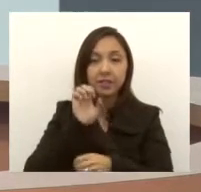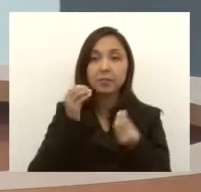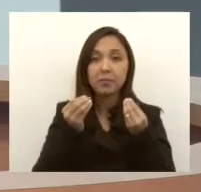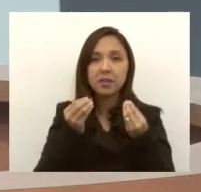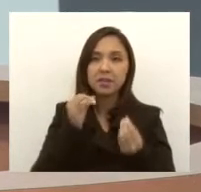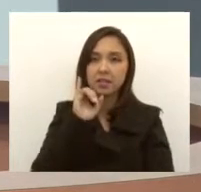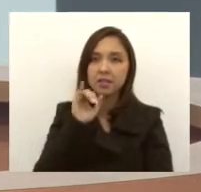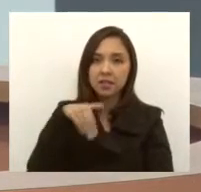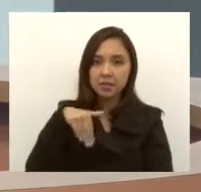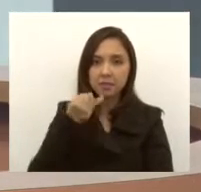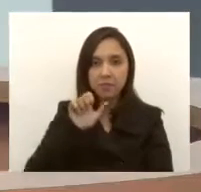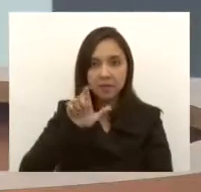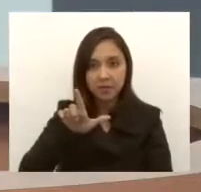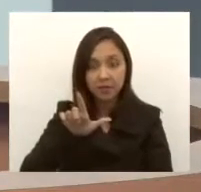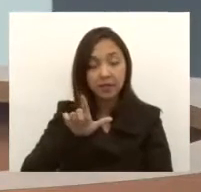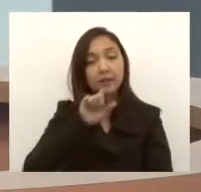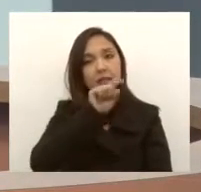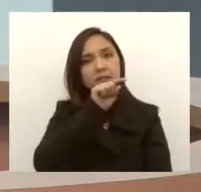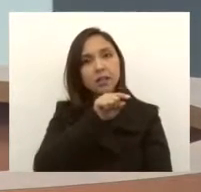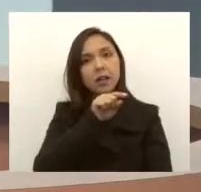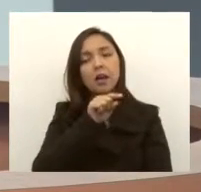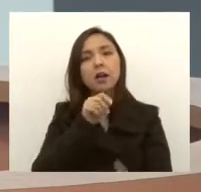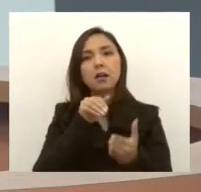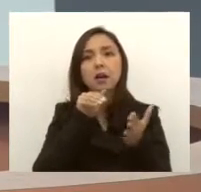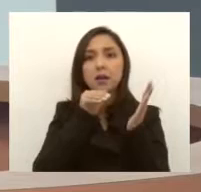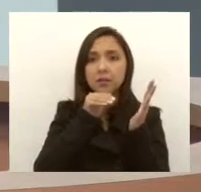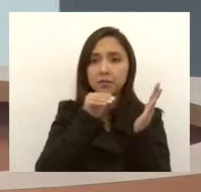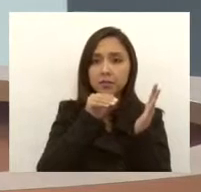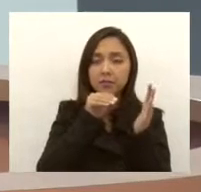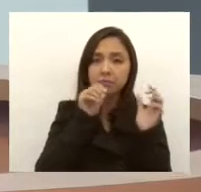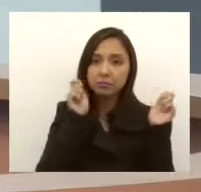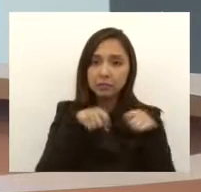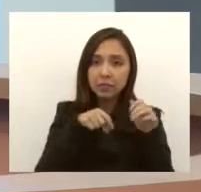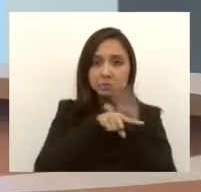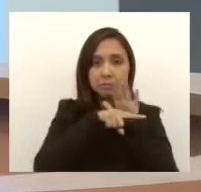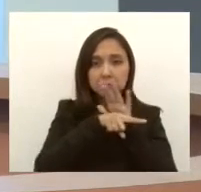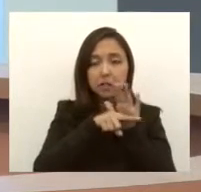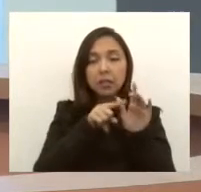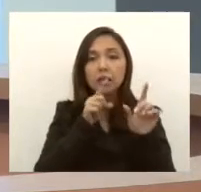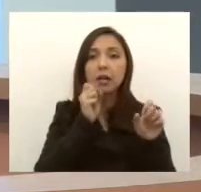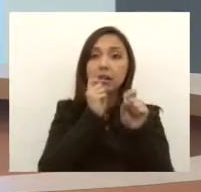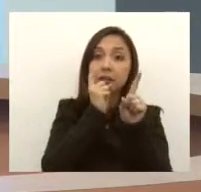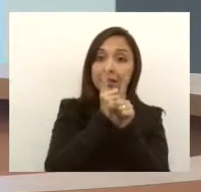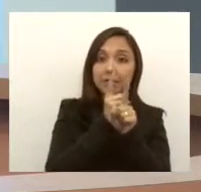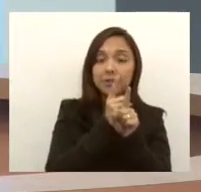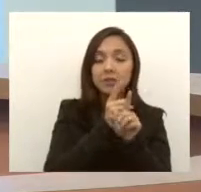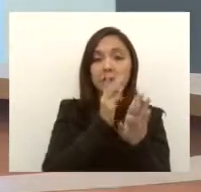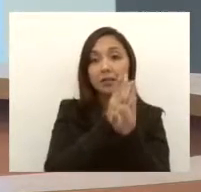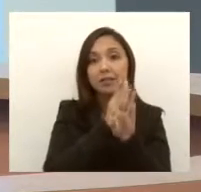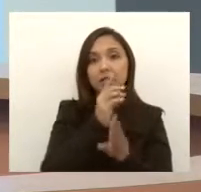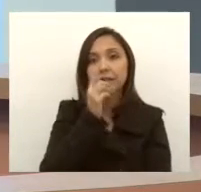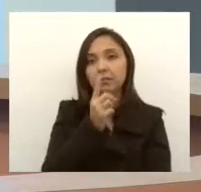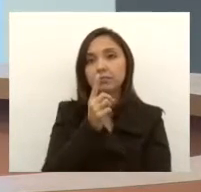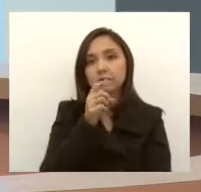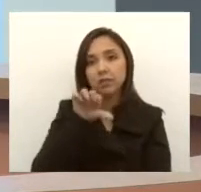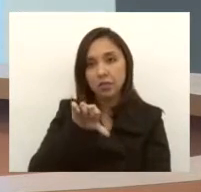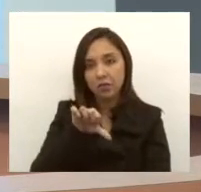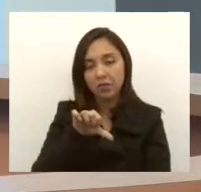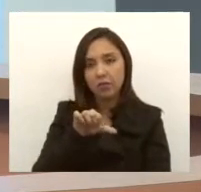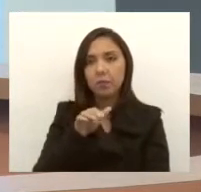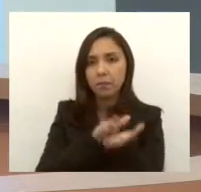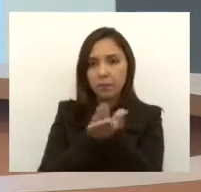IML passe a fazer suas necrópsias até às 23 horas. Eu gostaria de parabenizar o prefeito